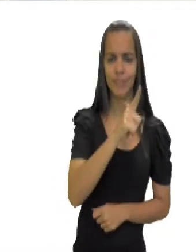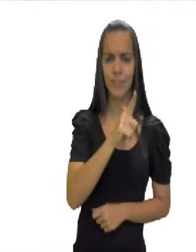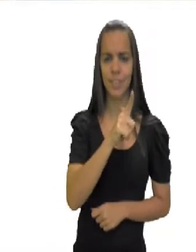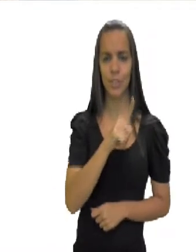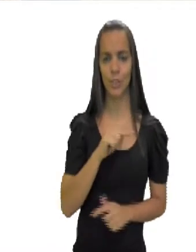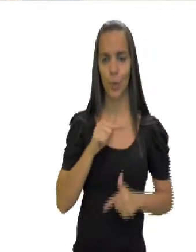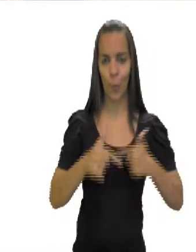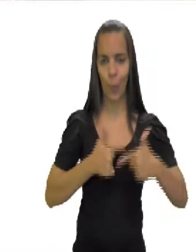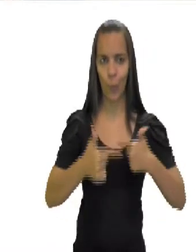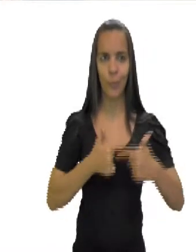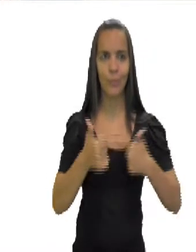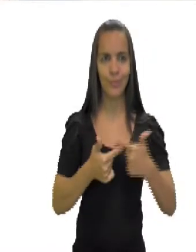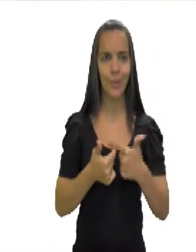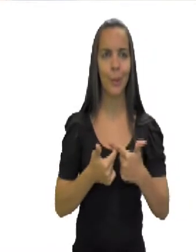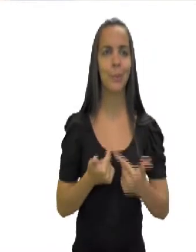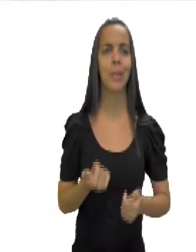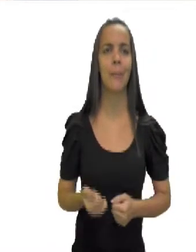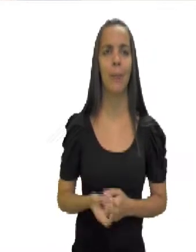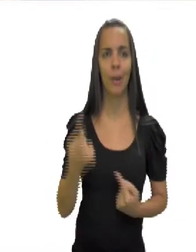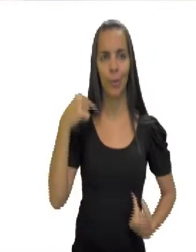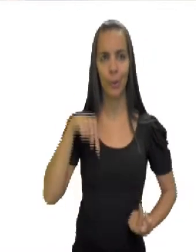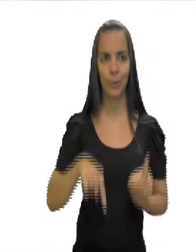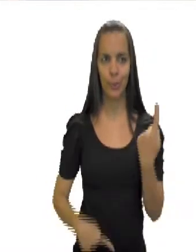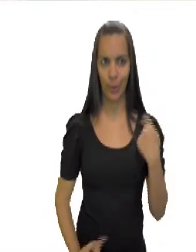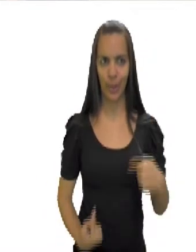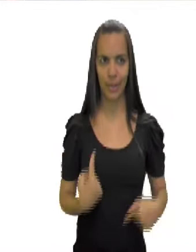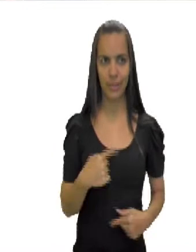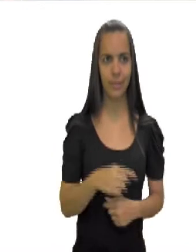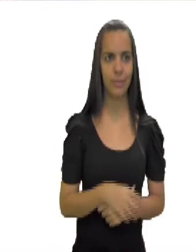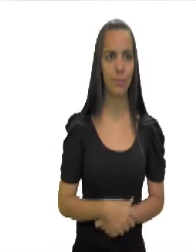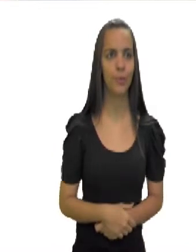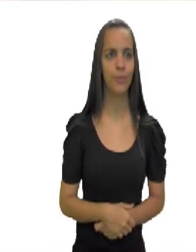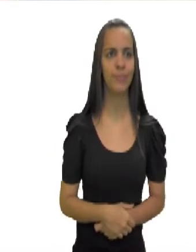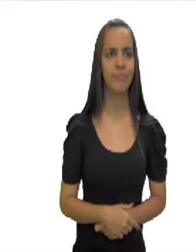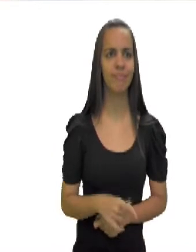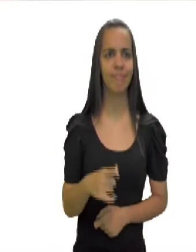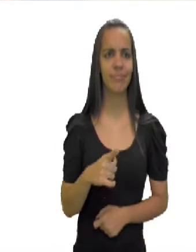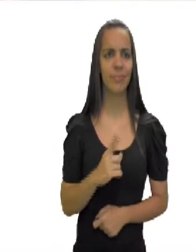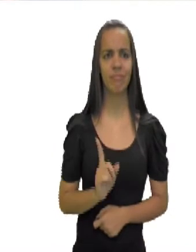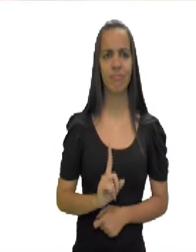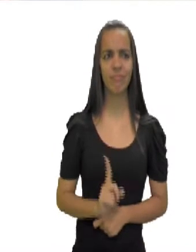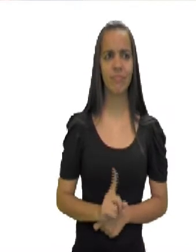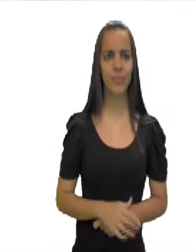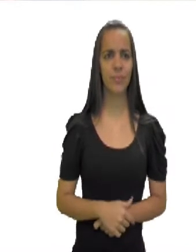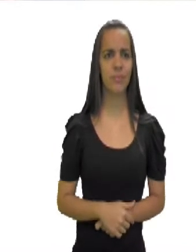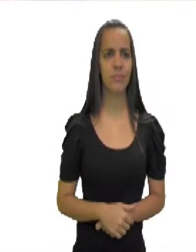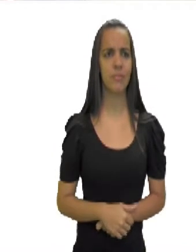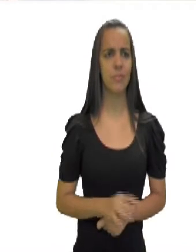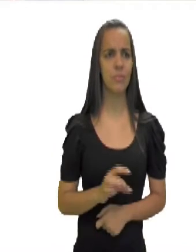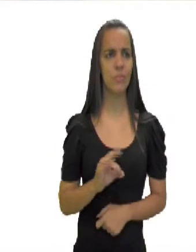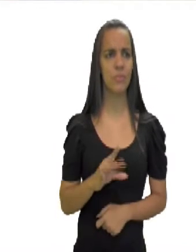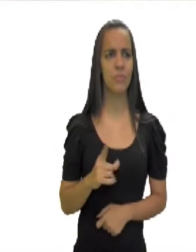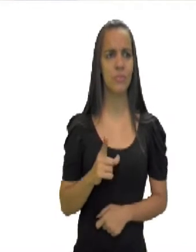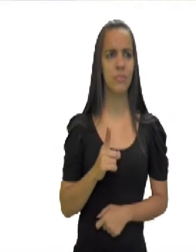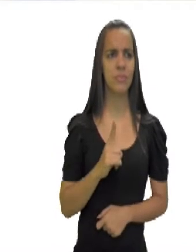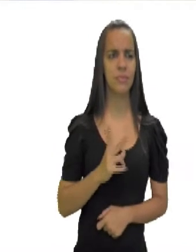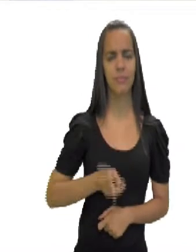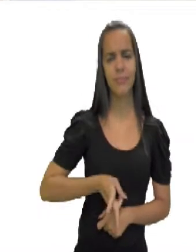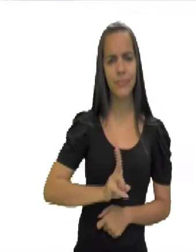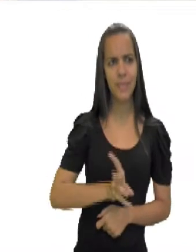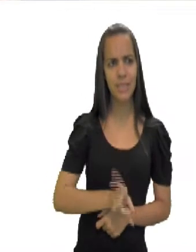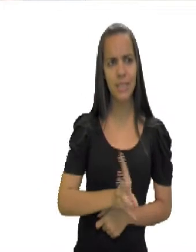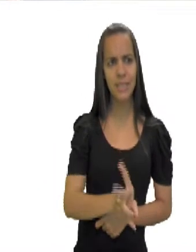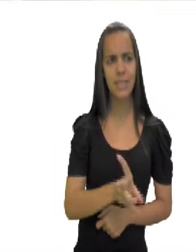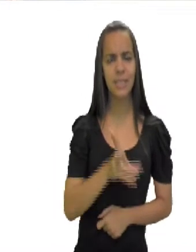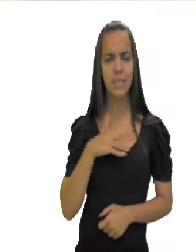funcionamento adequado do organismo. Um não funciona sozinho, um sempre depende